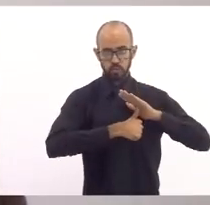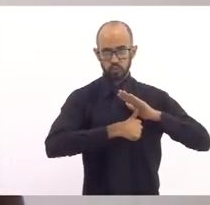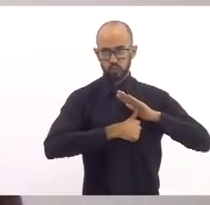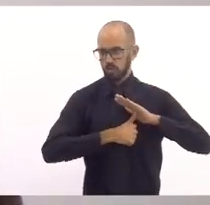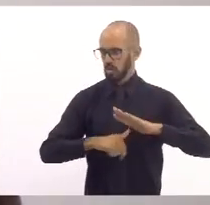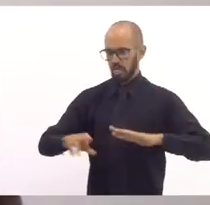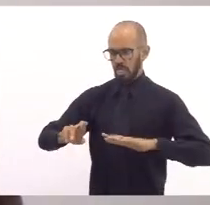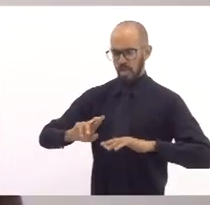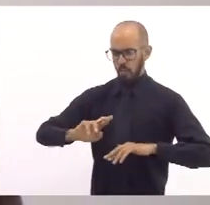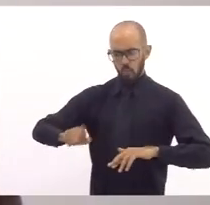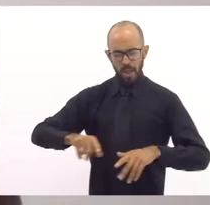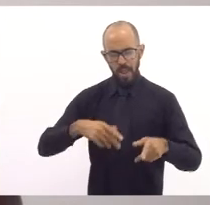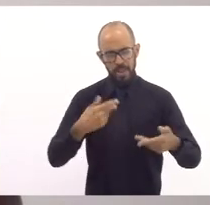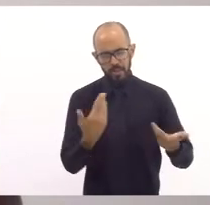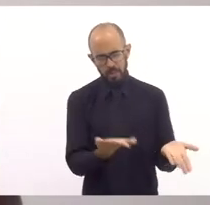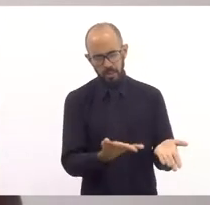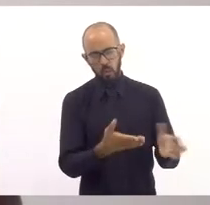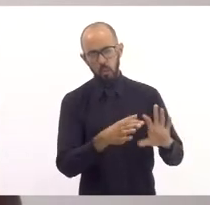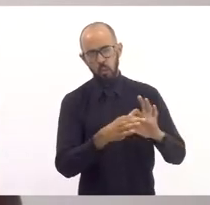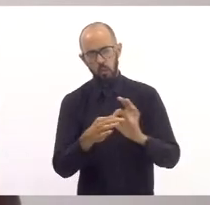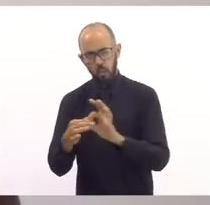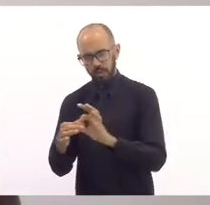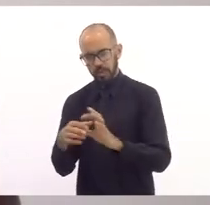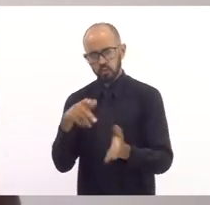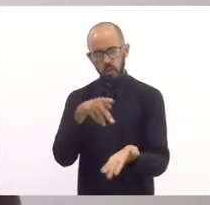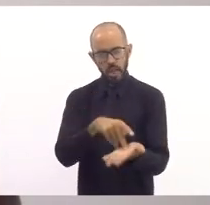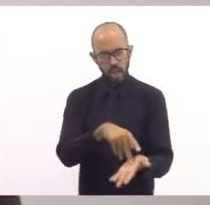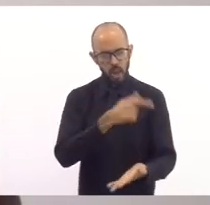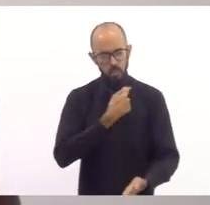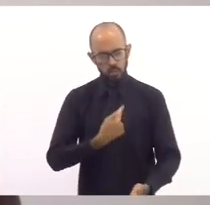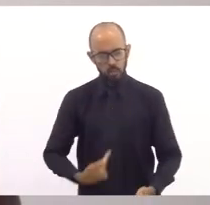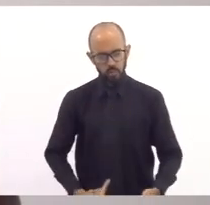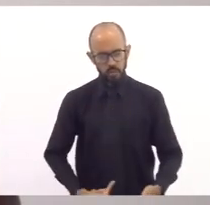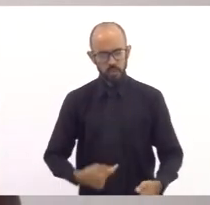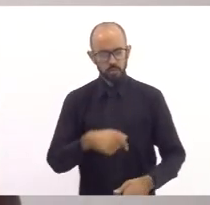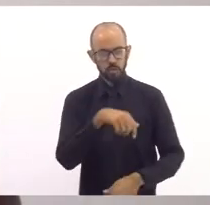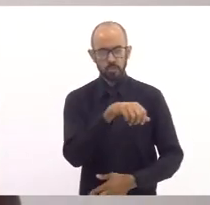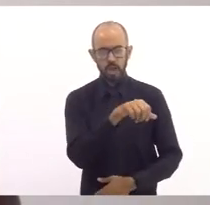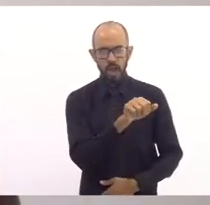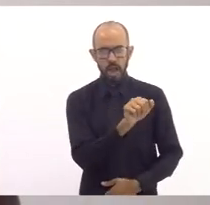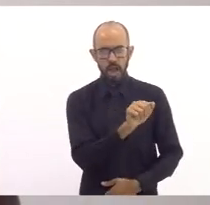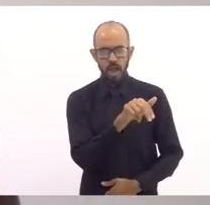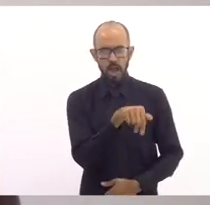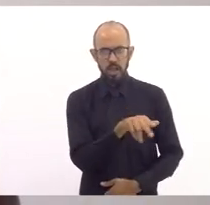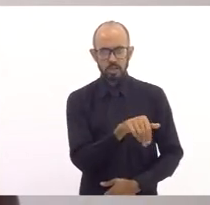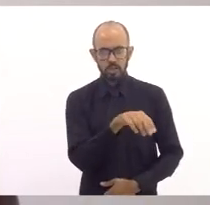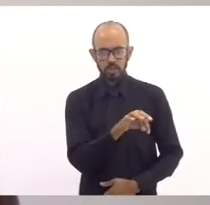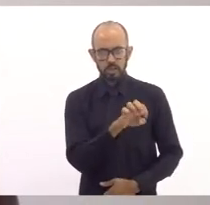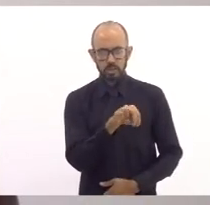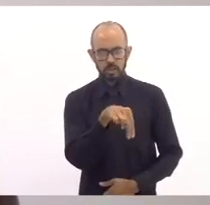não corresponde com a realidade que foi apresentada pelo governador e pela Getransp. E aí é que é isso? Isso. Não foi